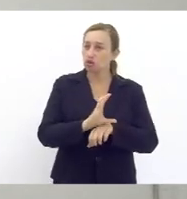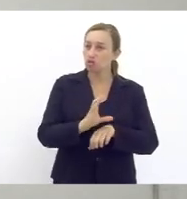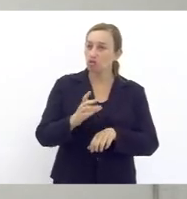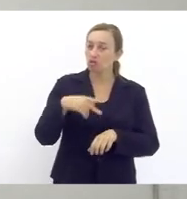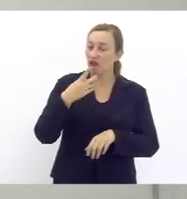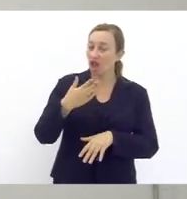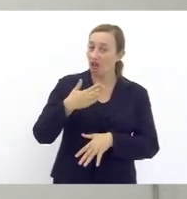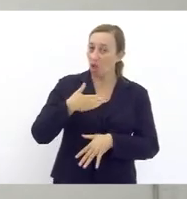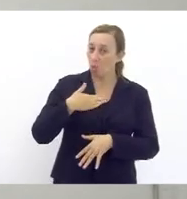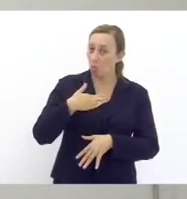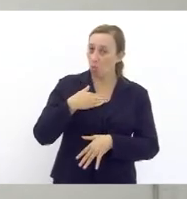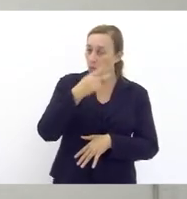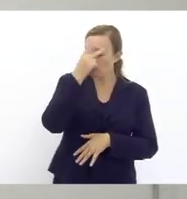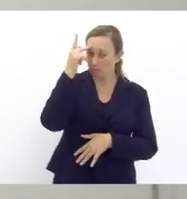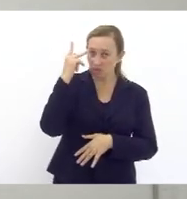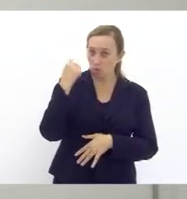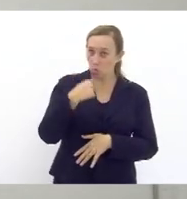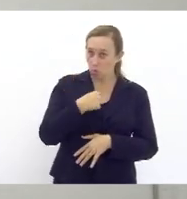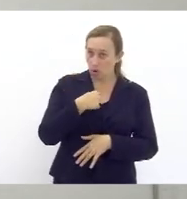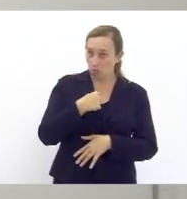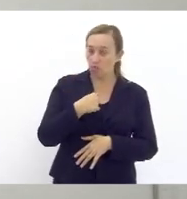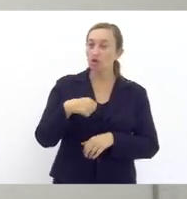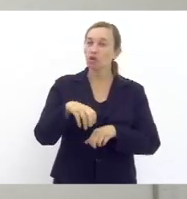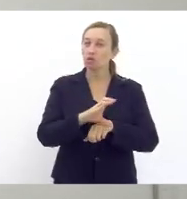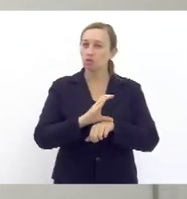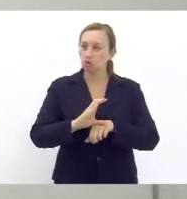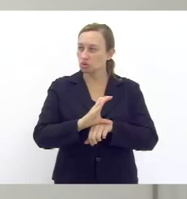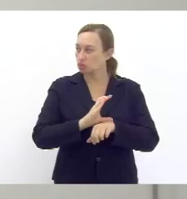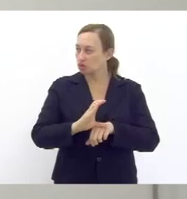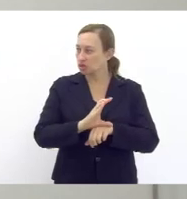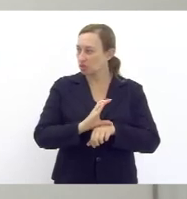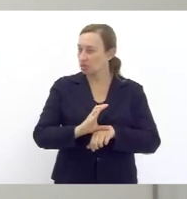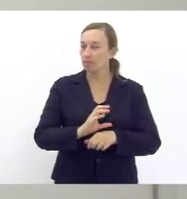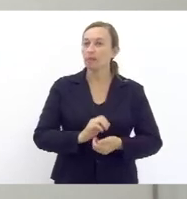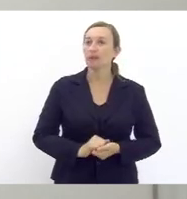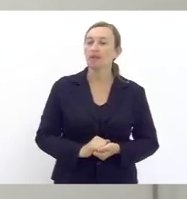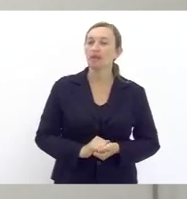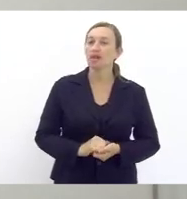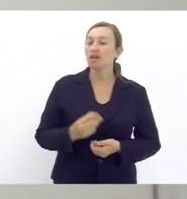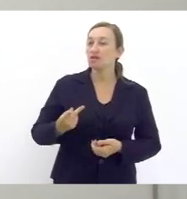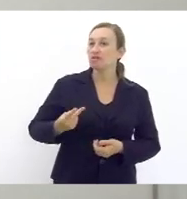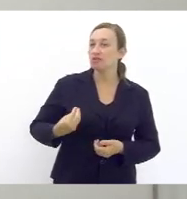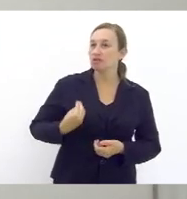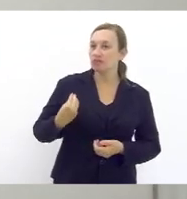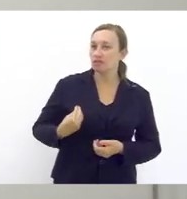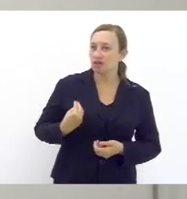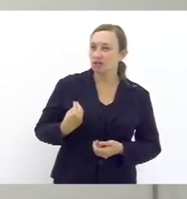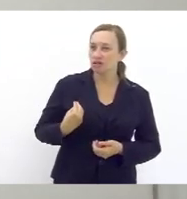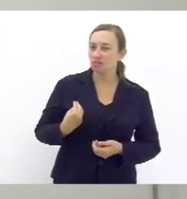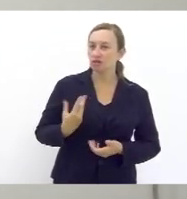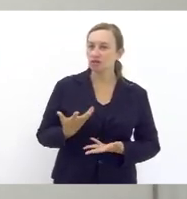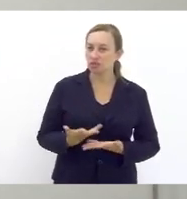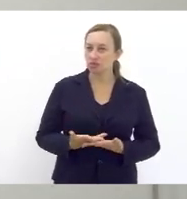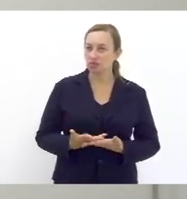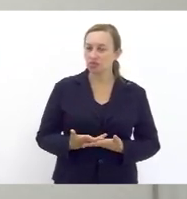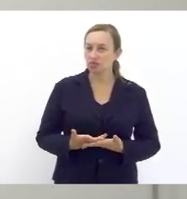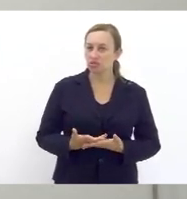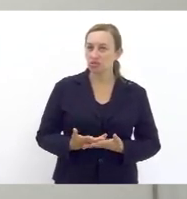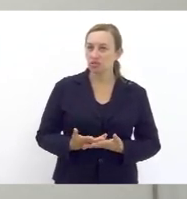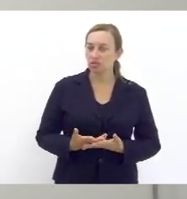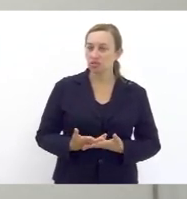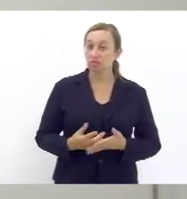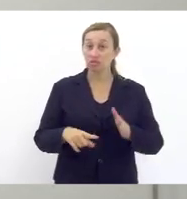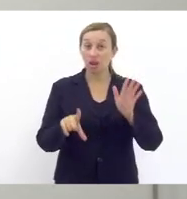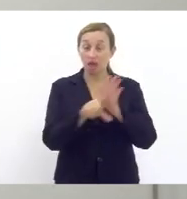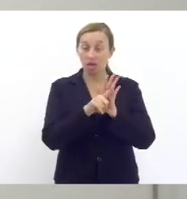a pessoa né a constituição nós vivemos regidos a